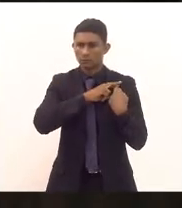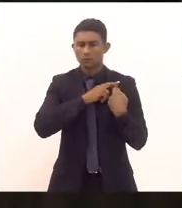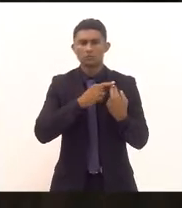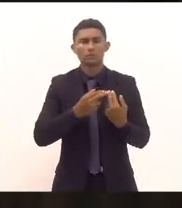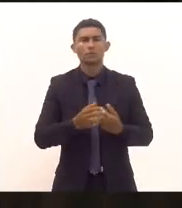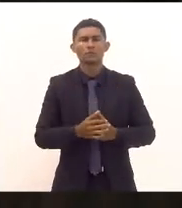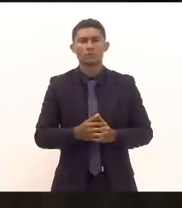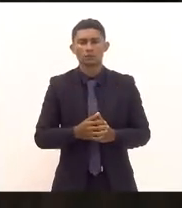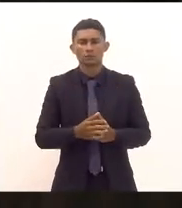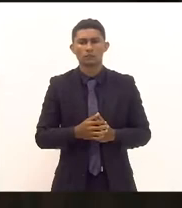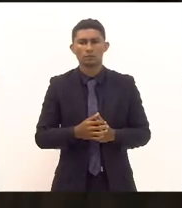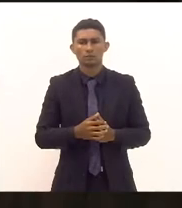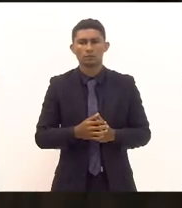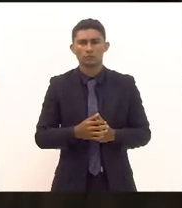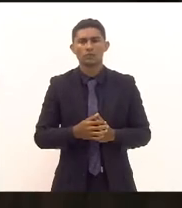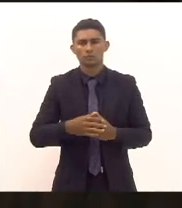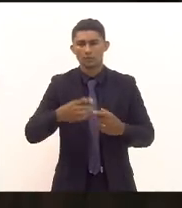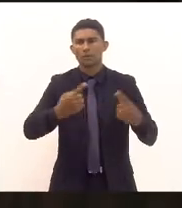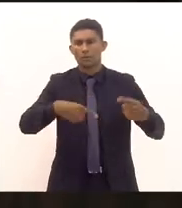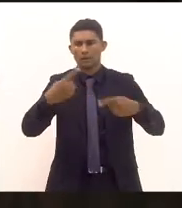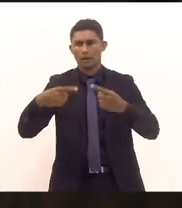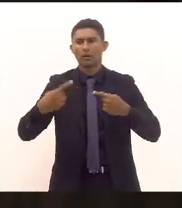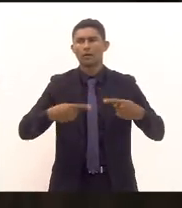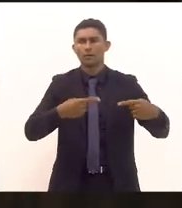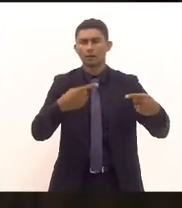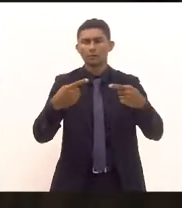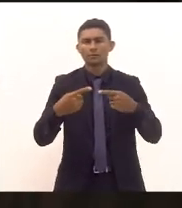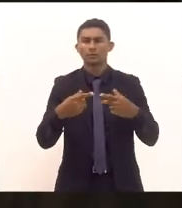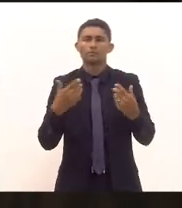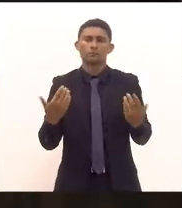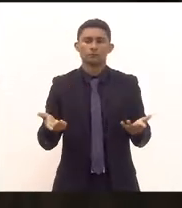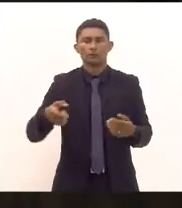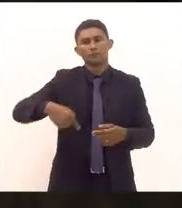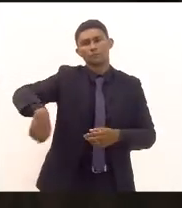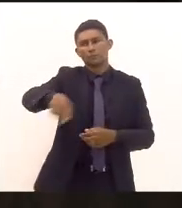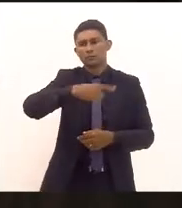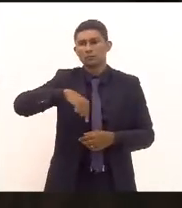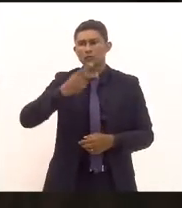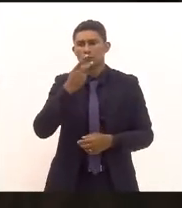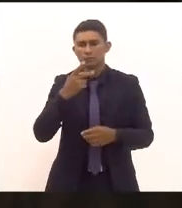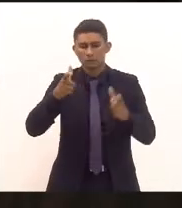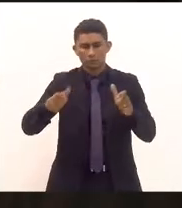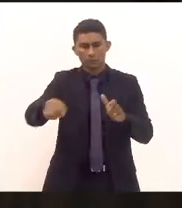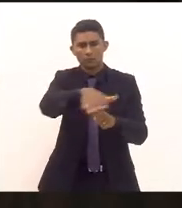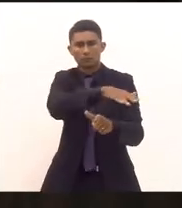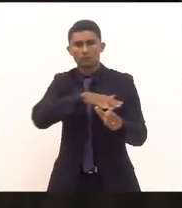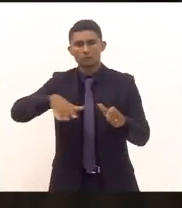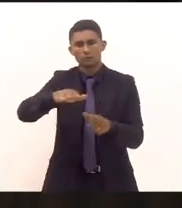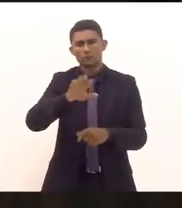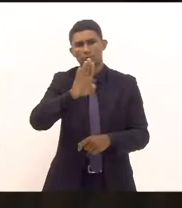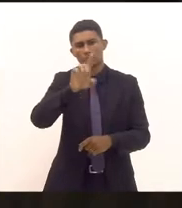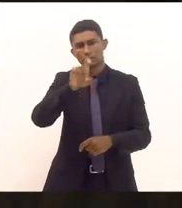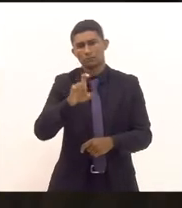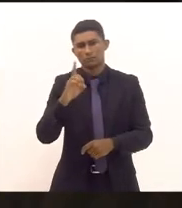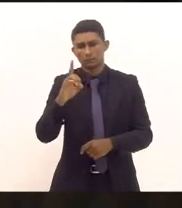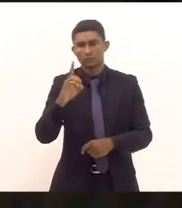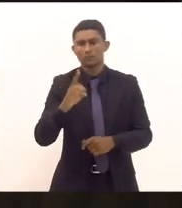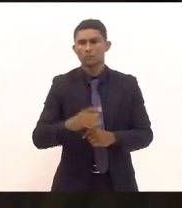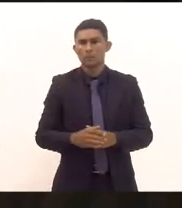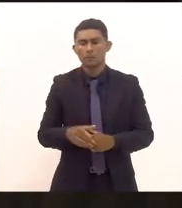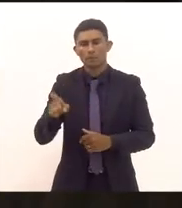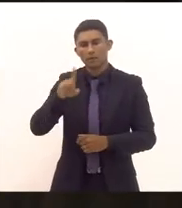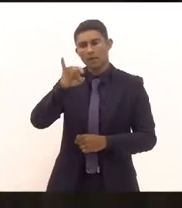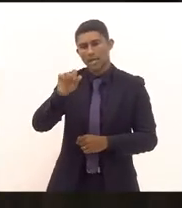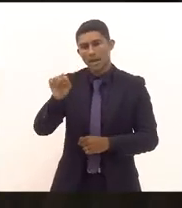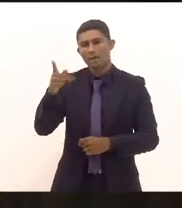é nesse debate E aí quando a gente fala de Baixada Fluminense né e a Dolores já